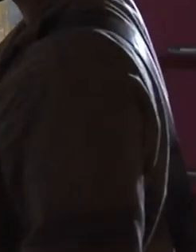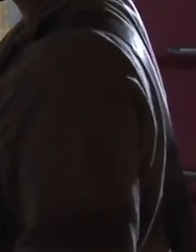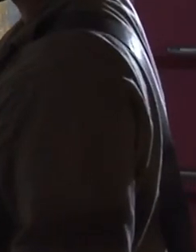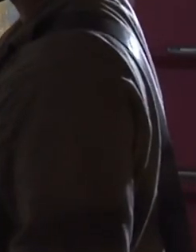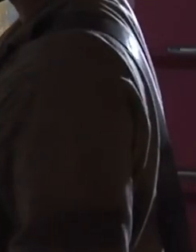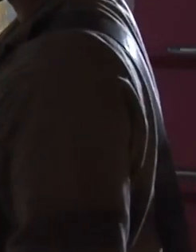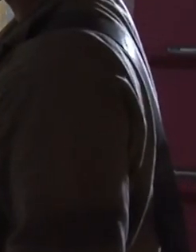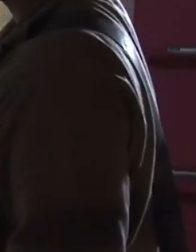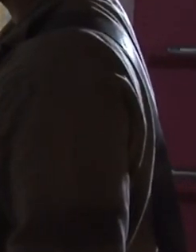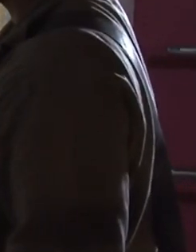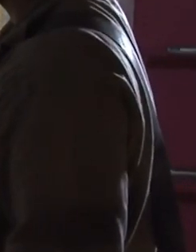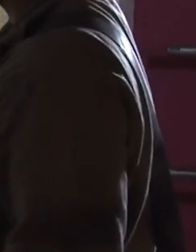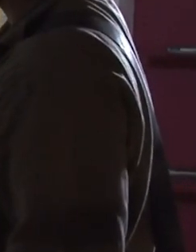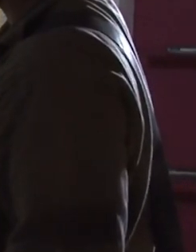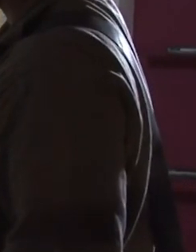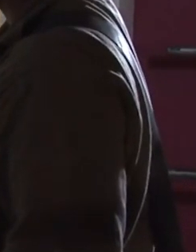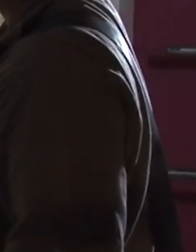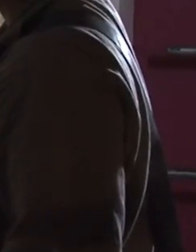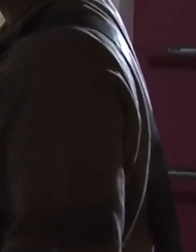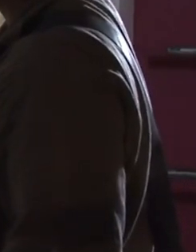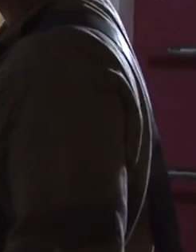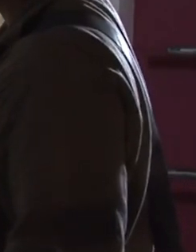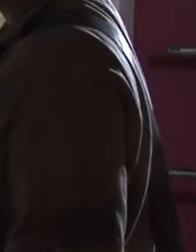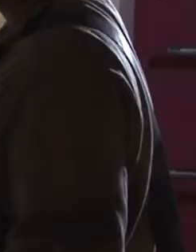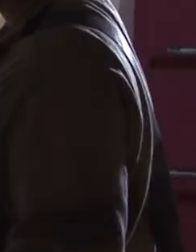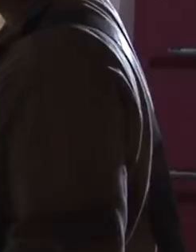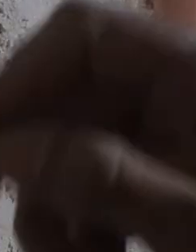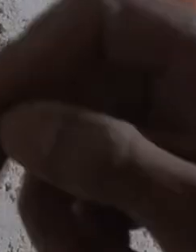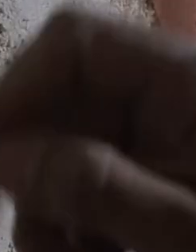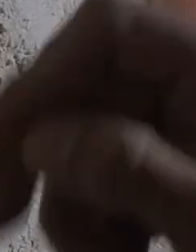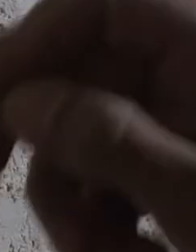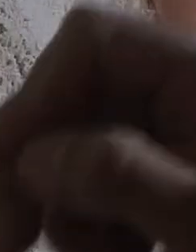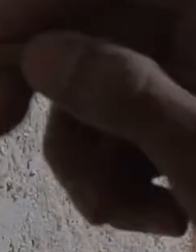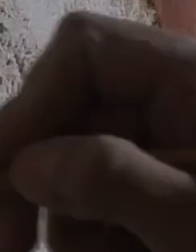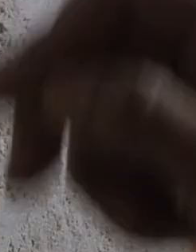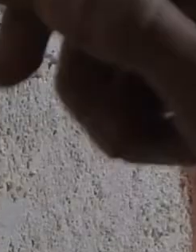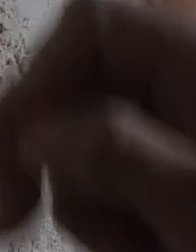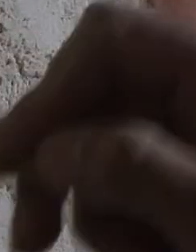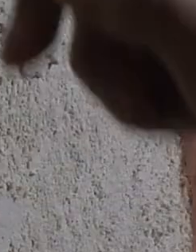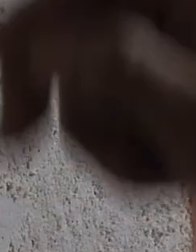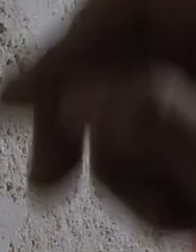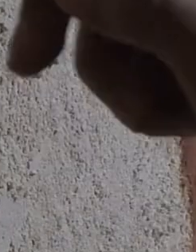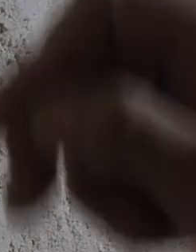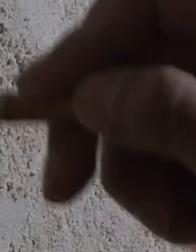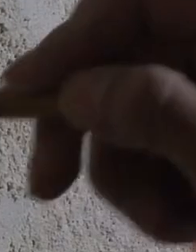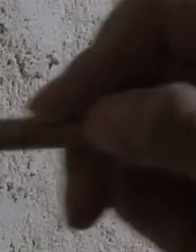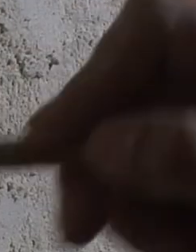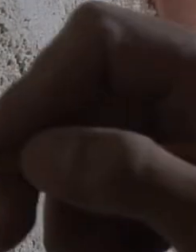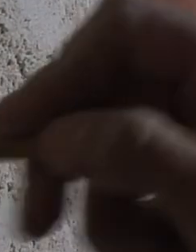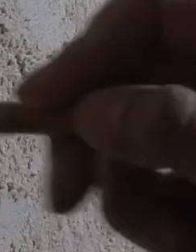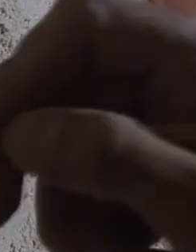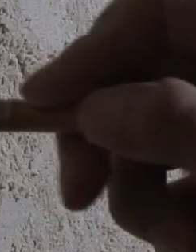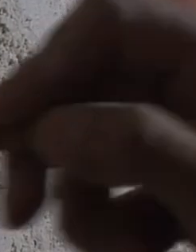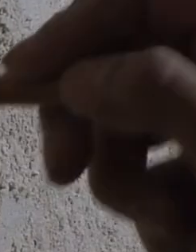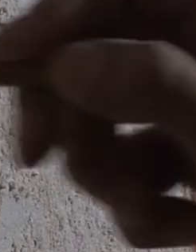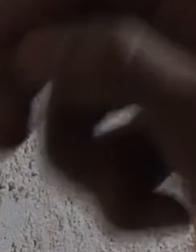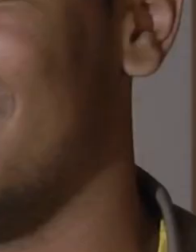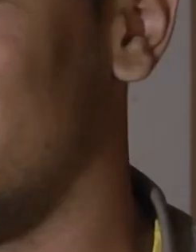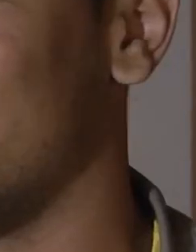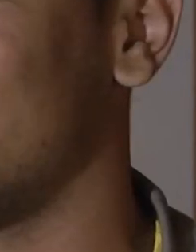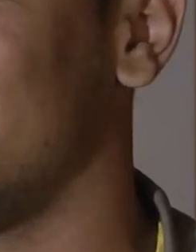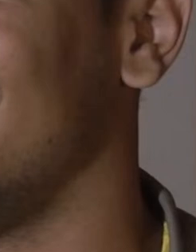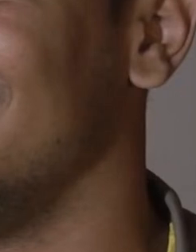é um ganho, porque às vezes eu perdia muito tempo ali num devaneio do fazer. Acho